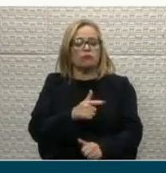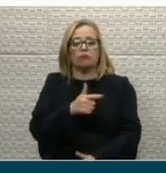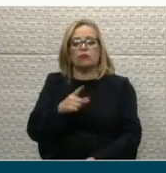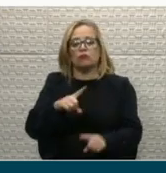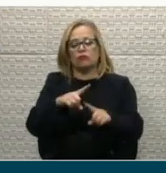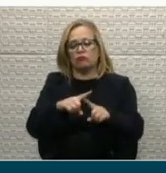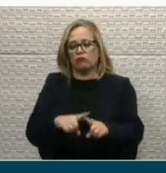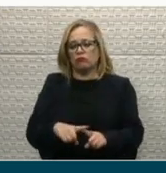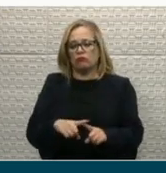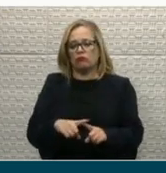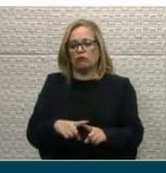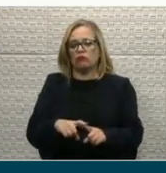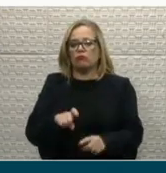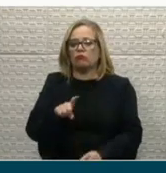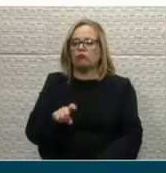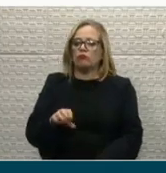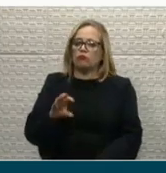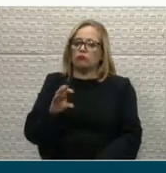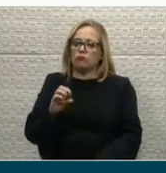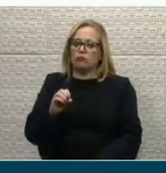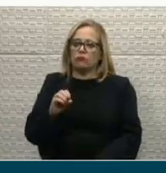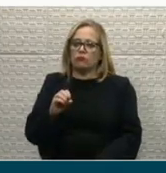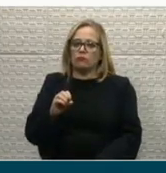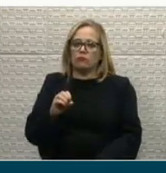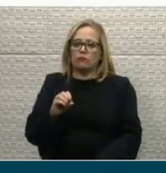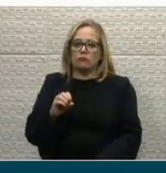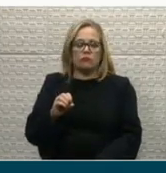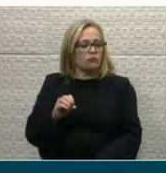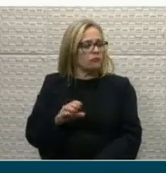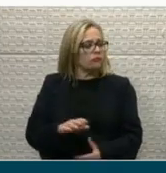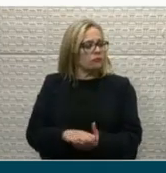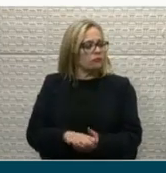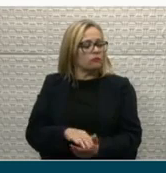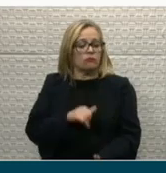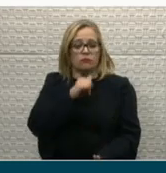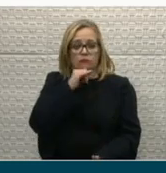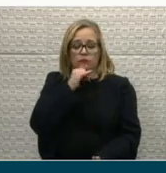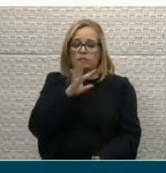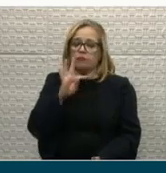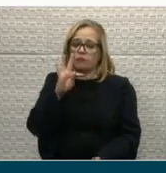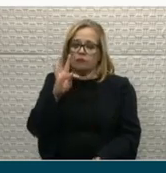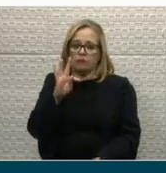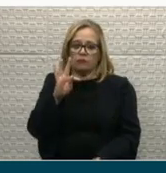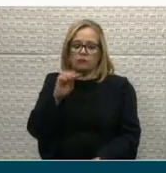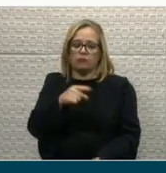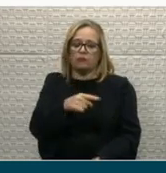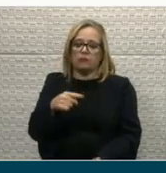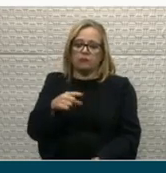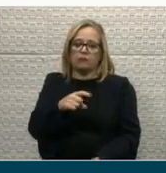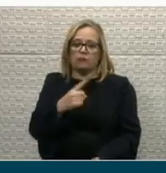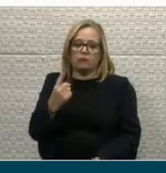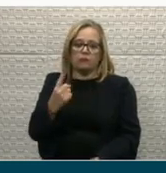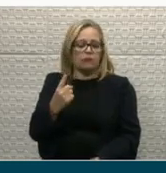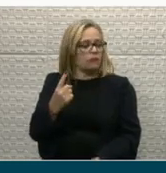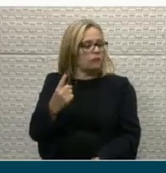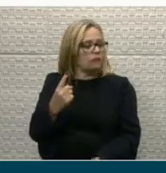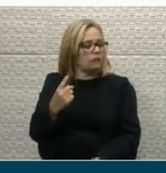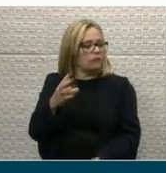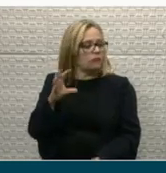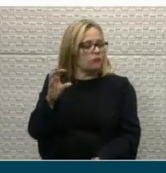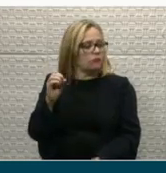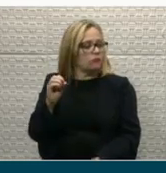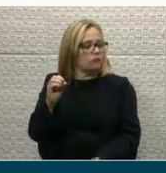duas vezes x0. Por exemplo, o t de menos 1,